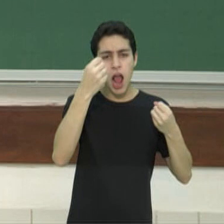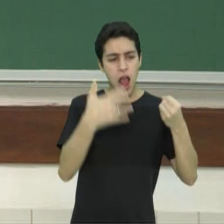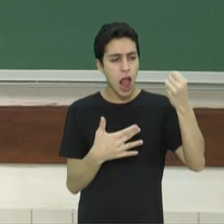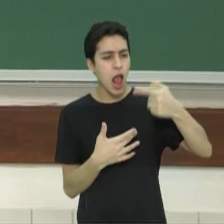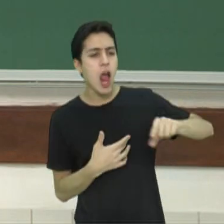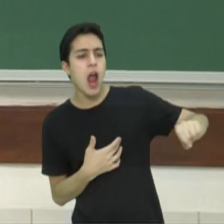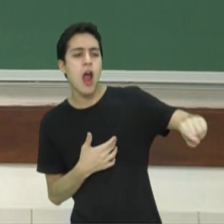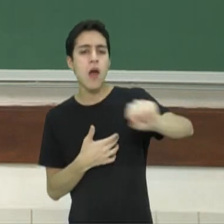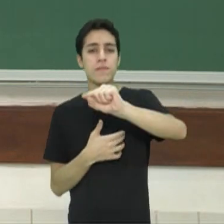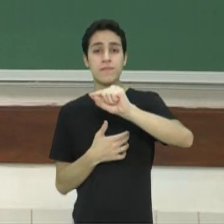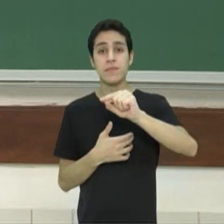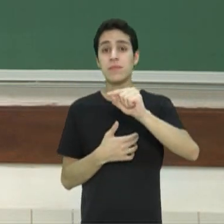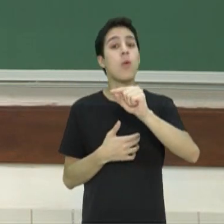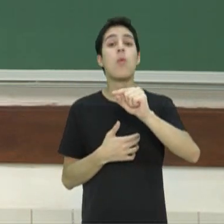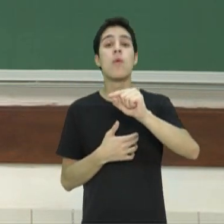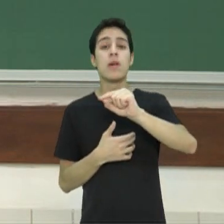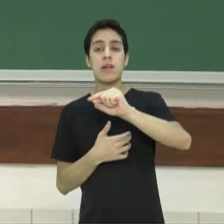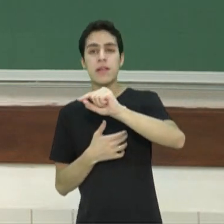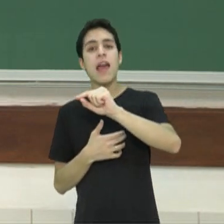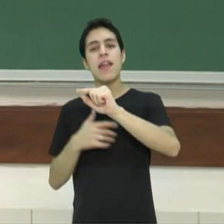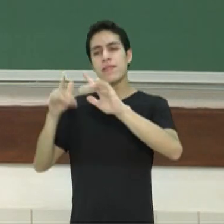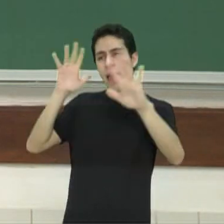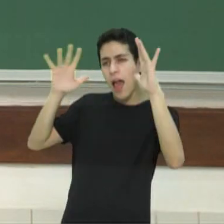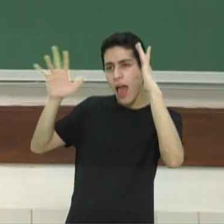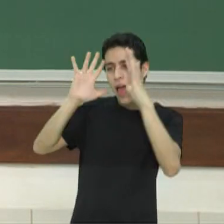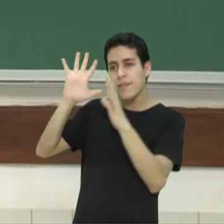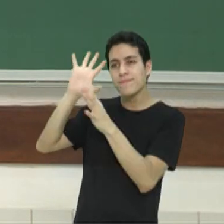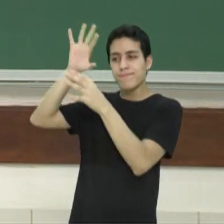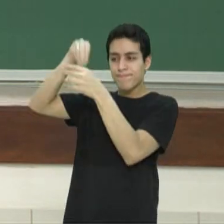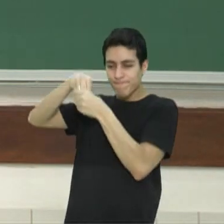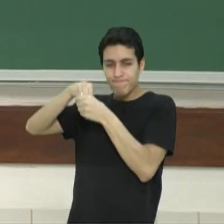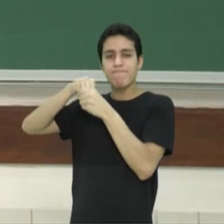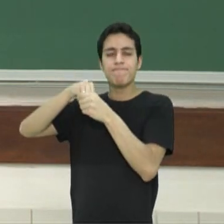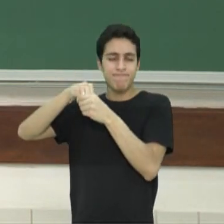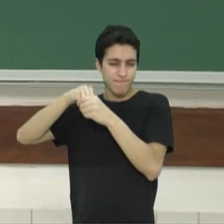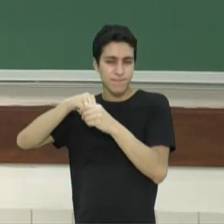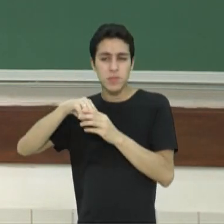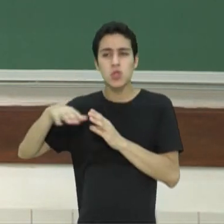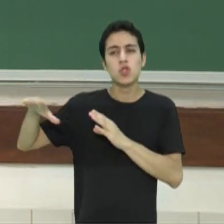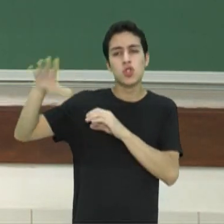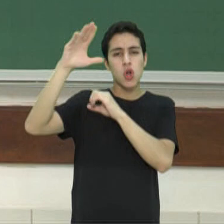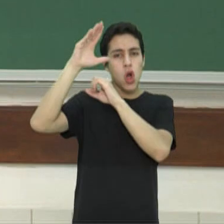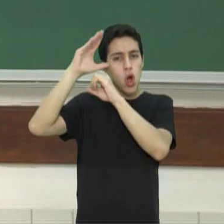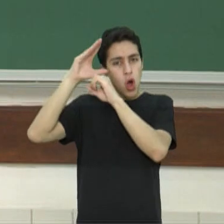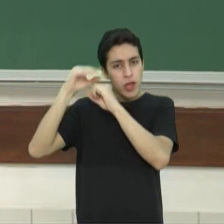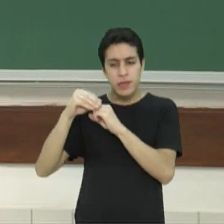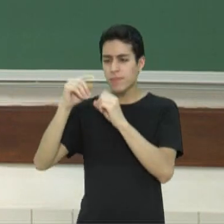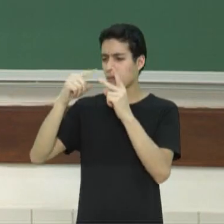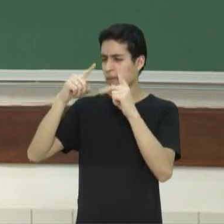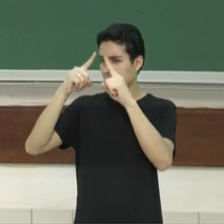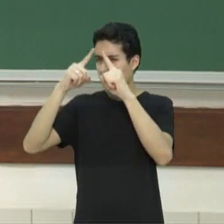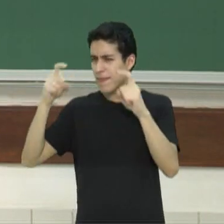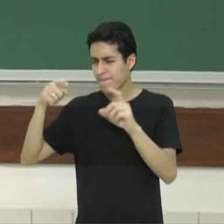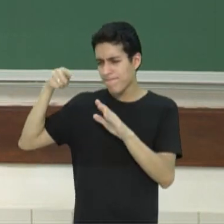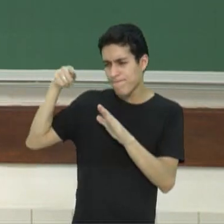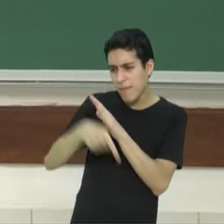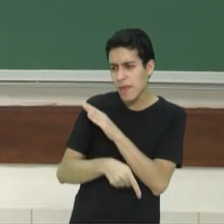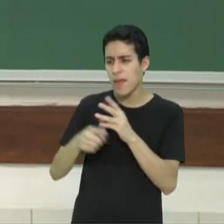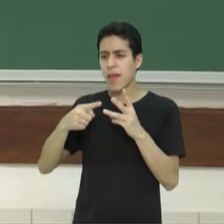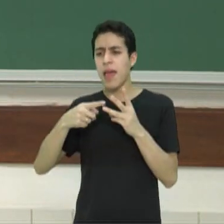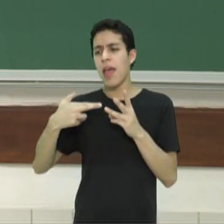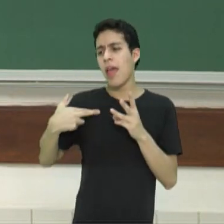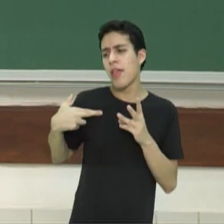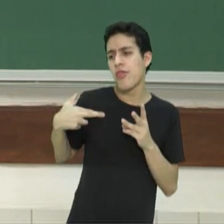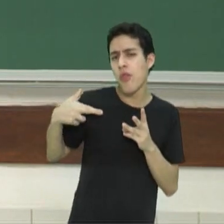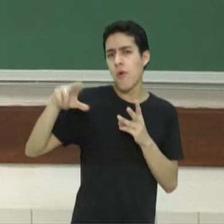cerca. Tudo isso faz parte do quê? Do mundo das ideias, ou seja, todo o conhecimento científico, todo o conhecimento